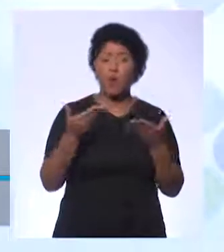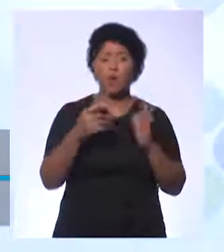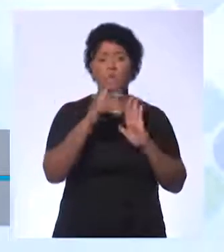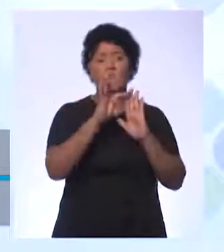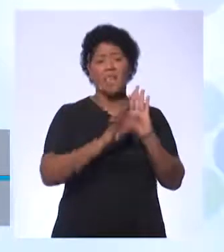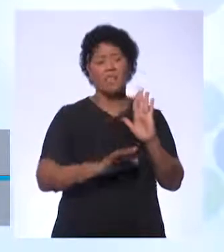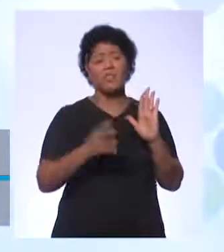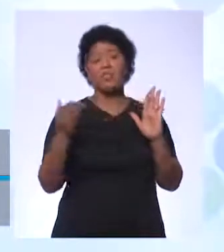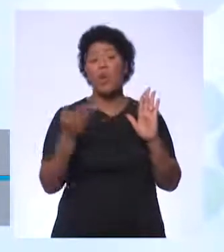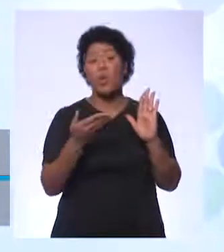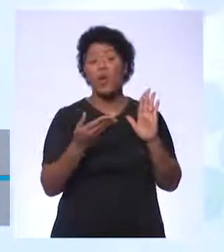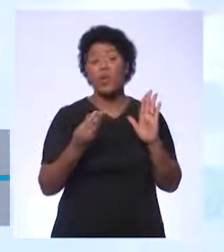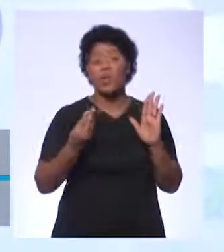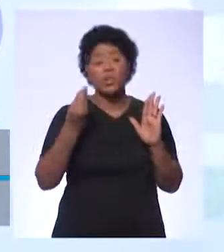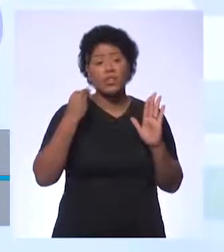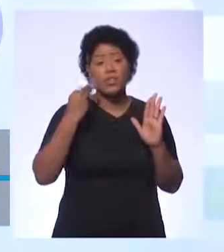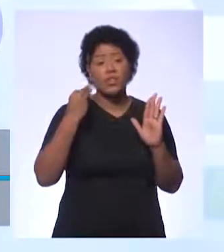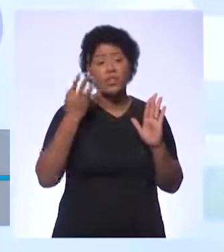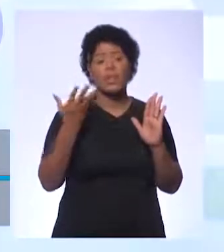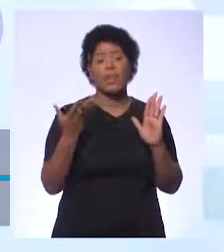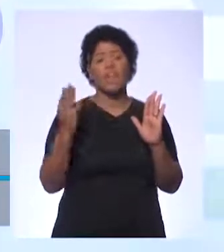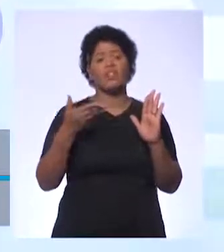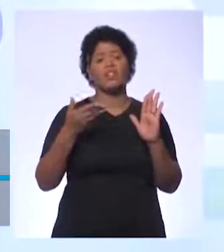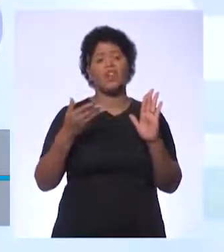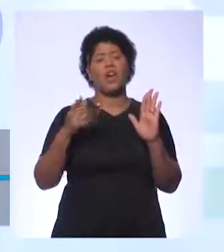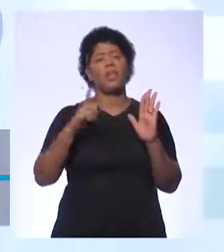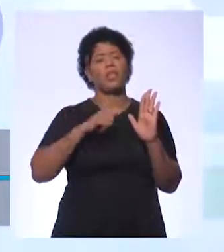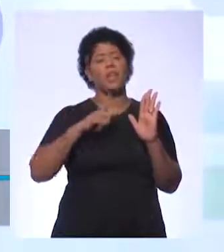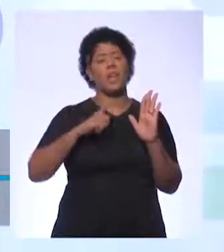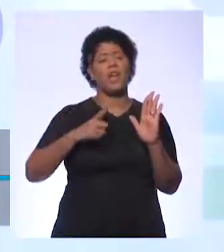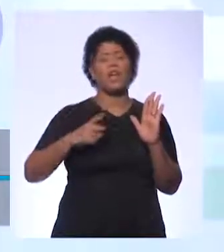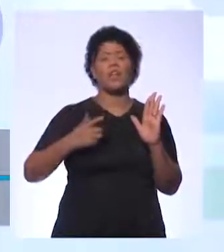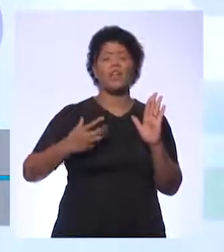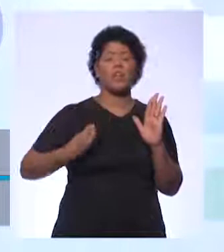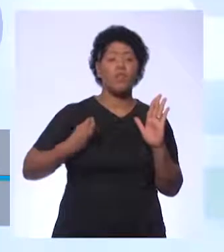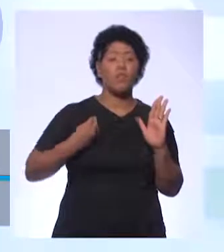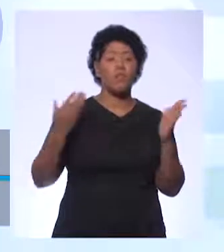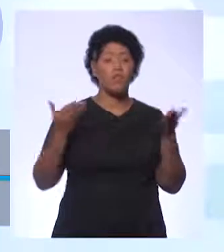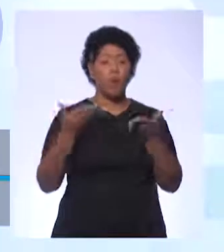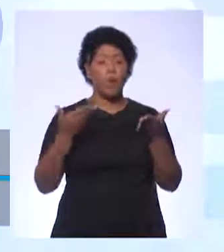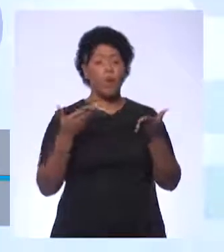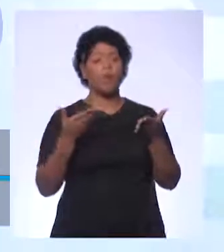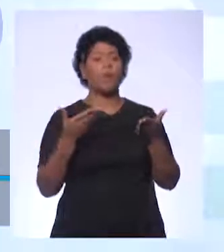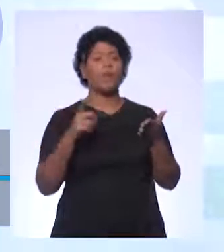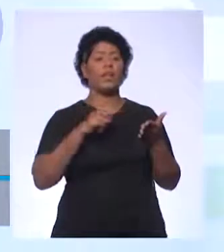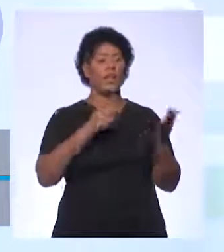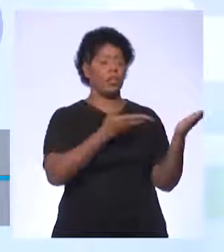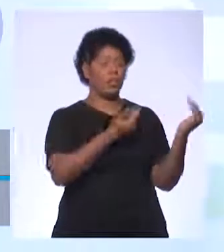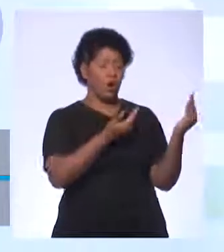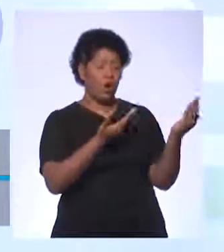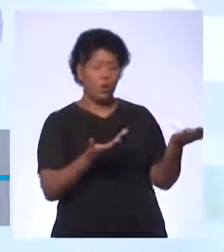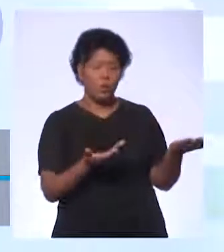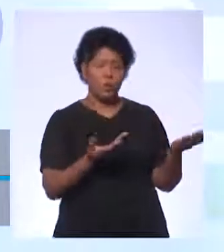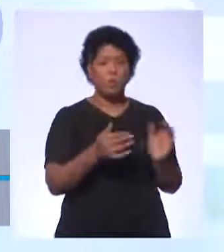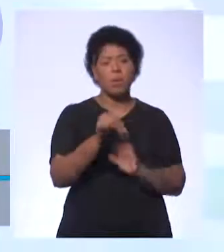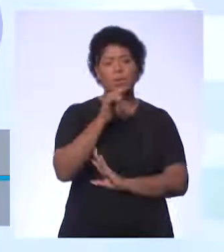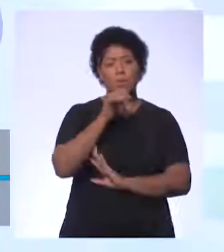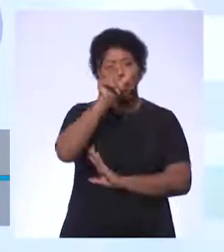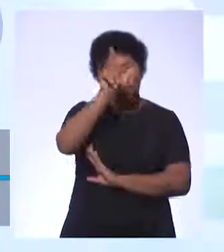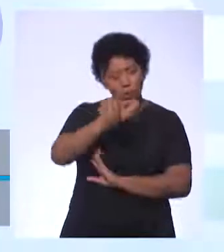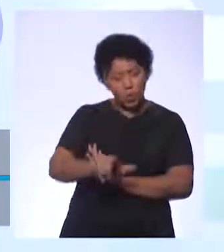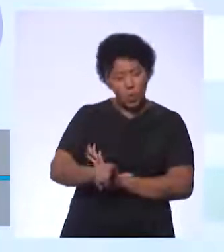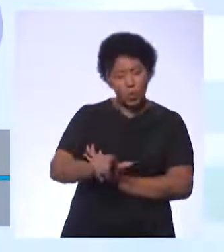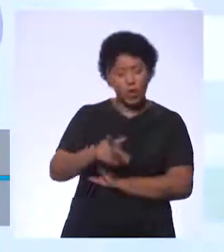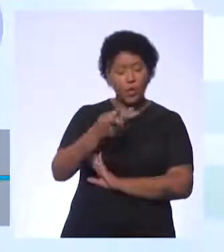já tem uma linguagem já acessível ao jovem. Então, isso é importante. Se o seu personagem, no caso Dom Quixote, for um jovem, então ele